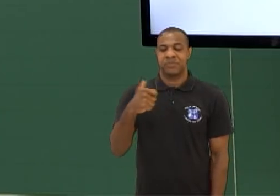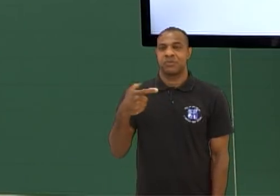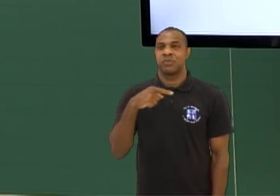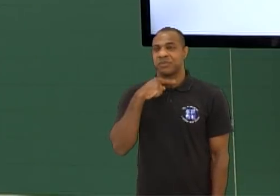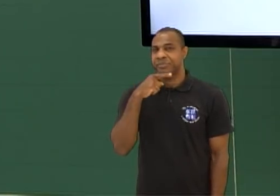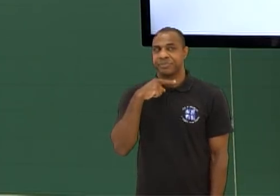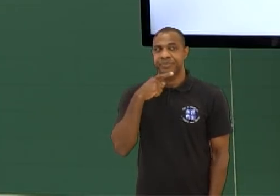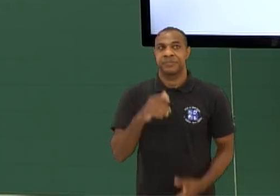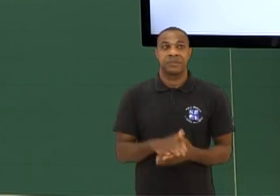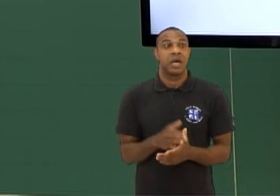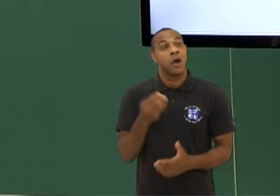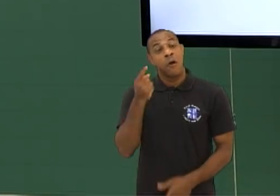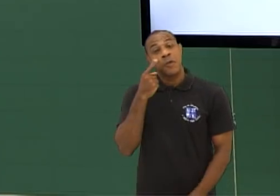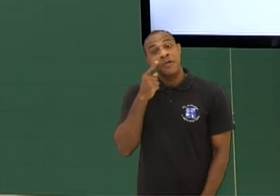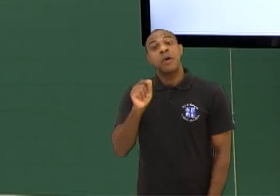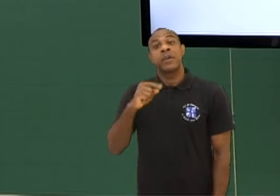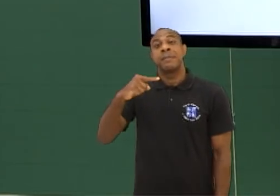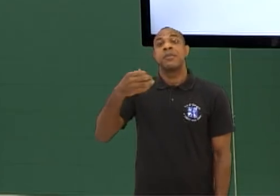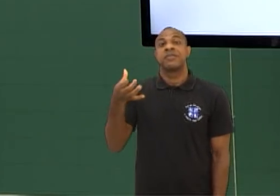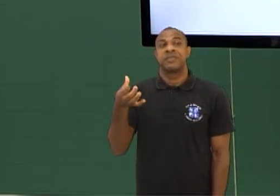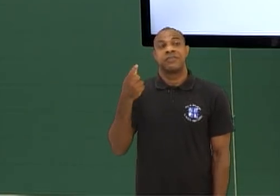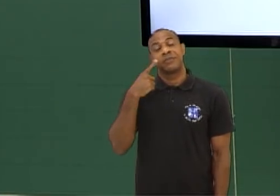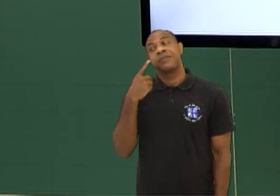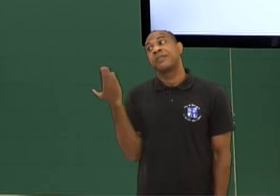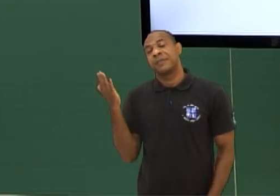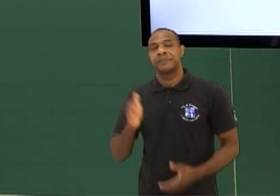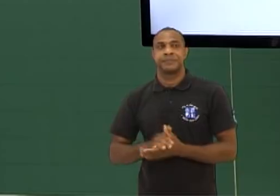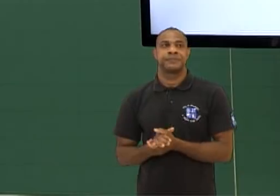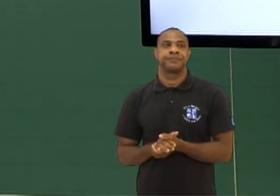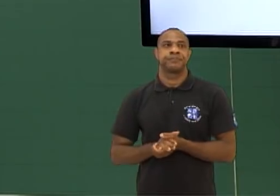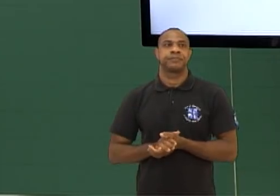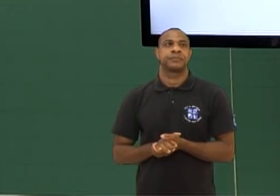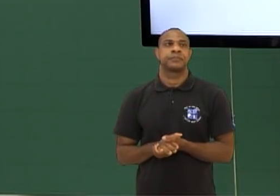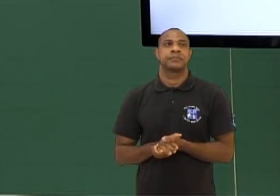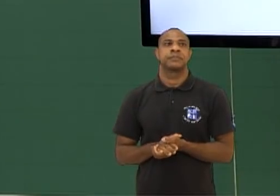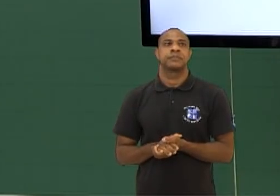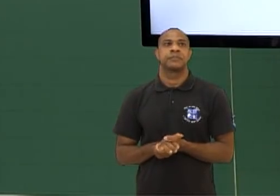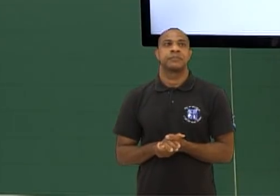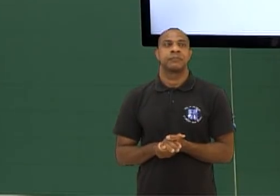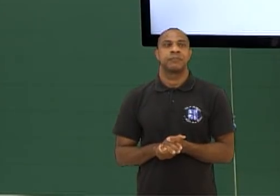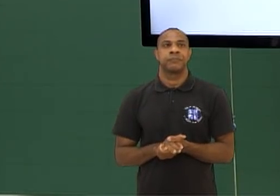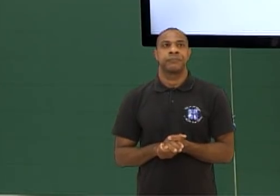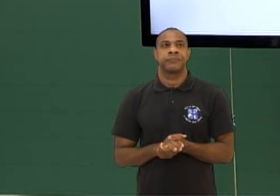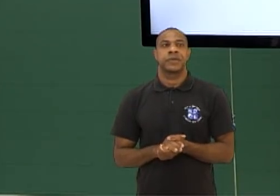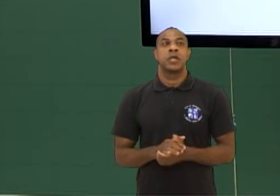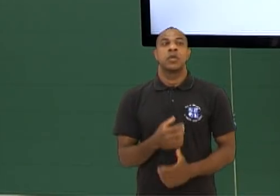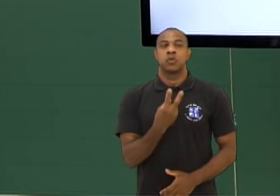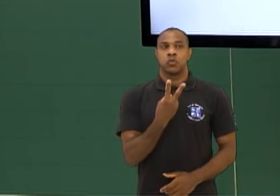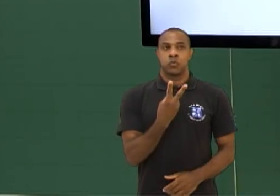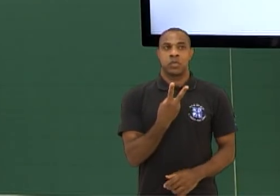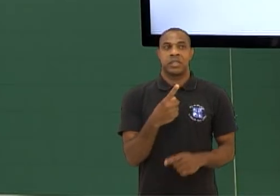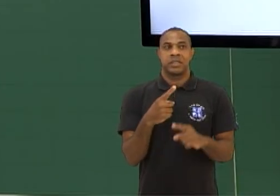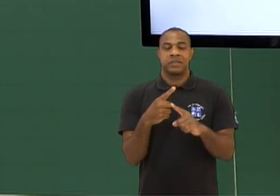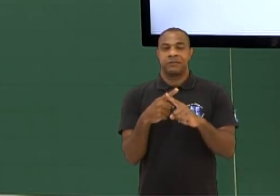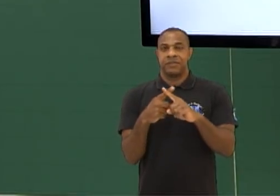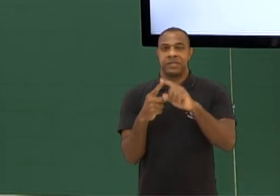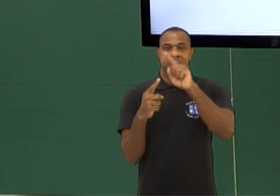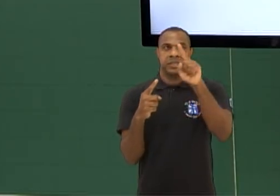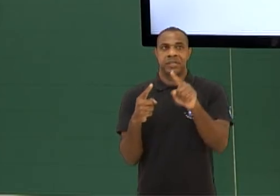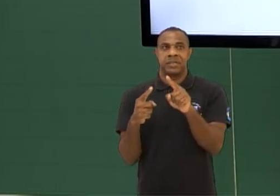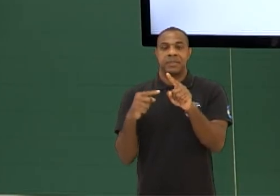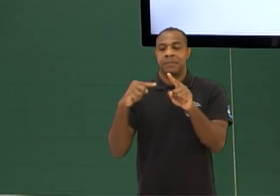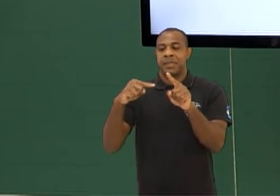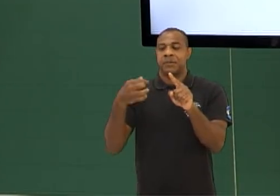ver? Vamos testar agora o menos 6? Vamos testar. Aqui, ó. 2 vezes